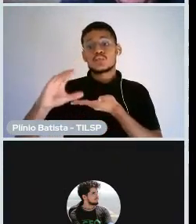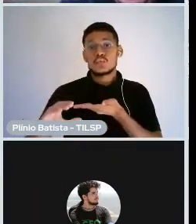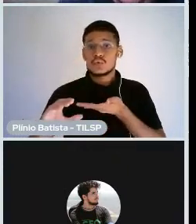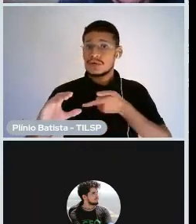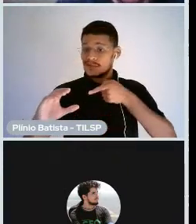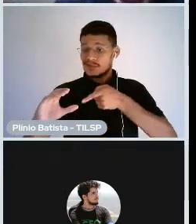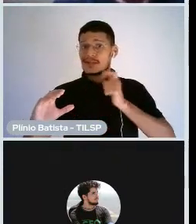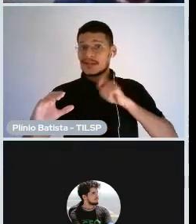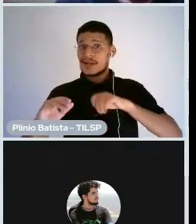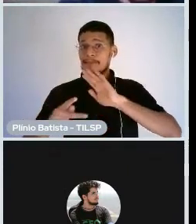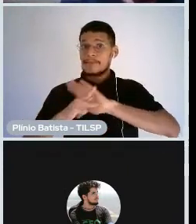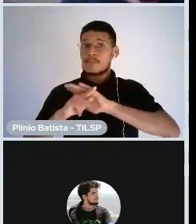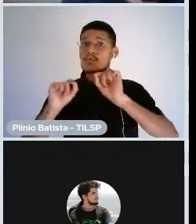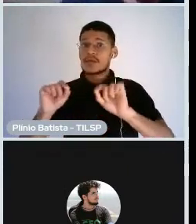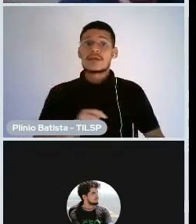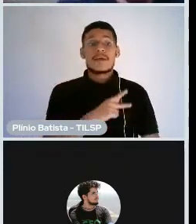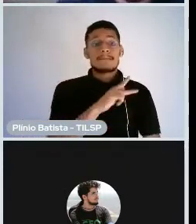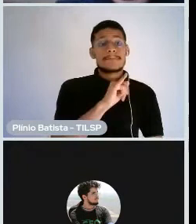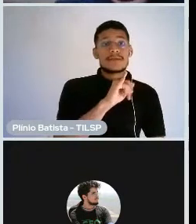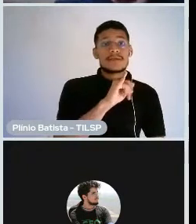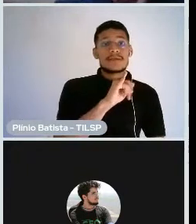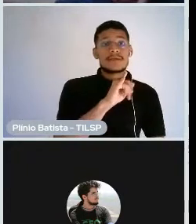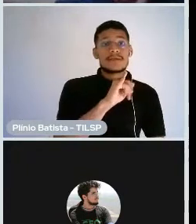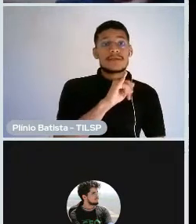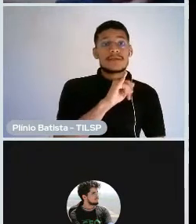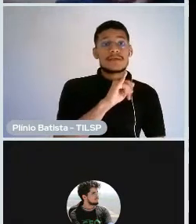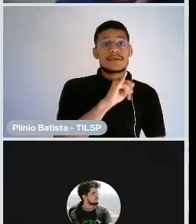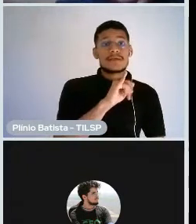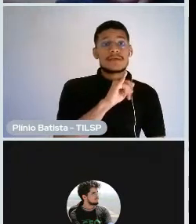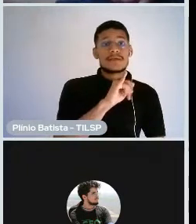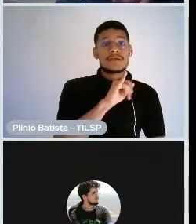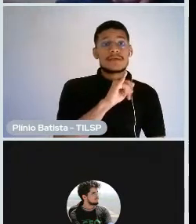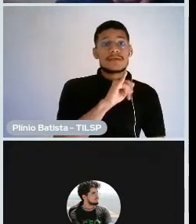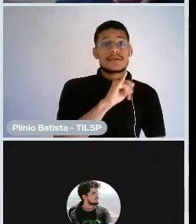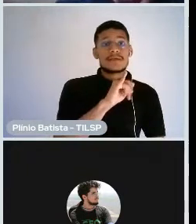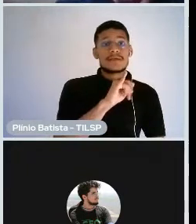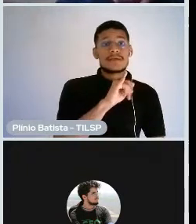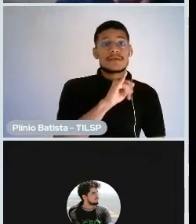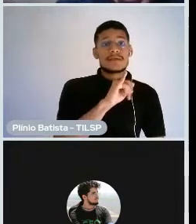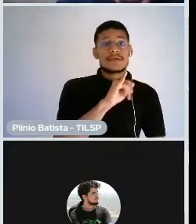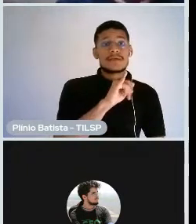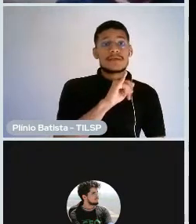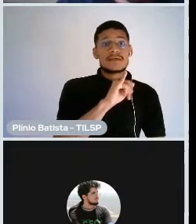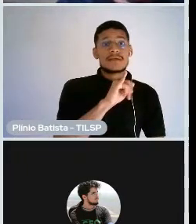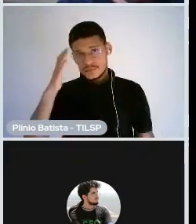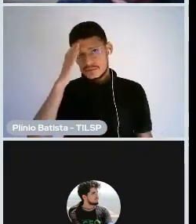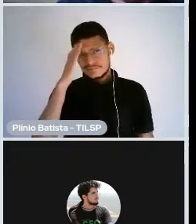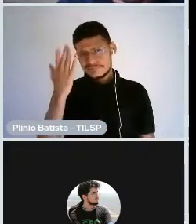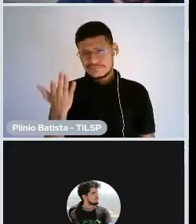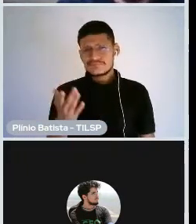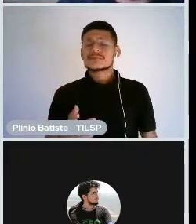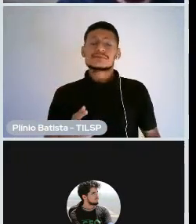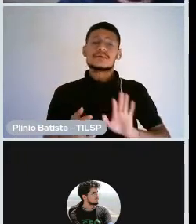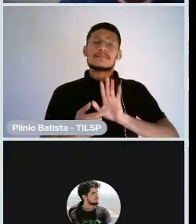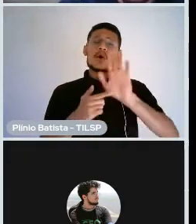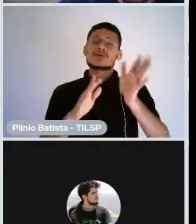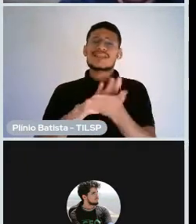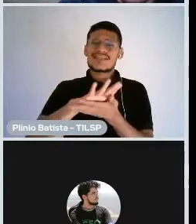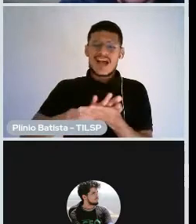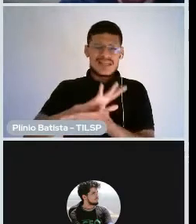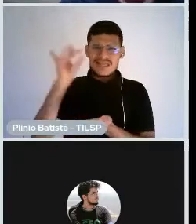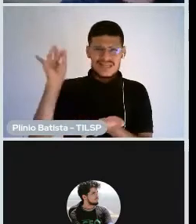o PIB e dividindo pela quantidade de pessoas. Esse número, ele é um pouco... Ele não demonstra com tanta